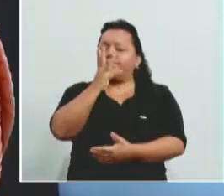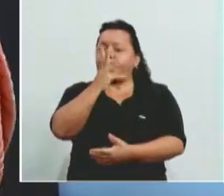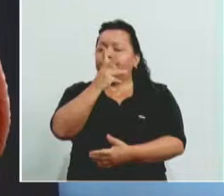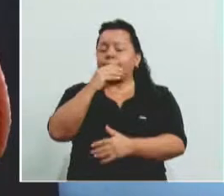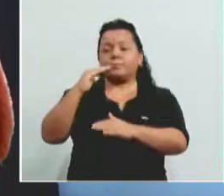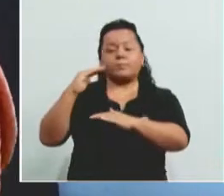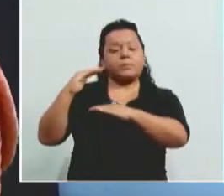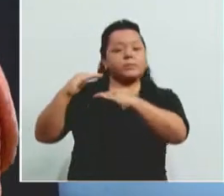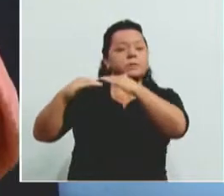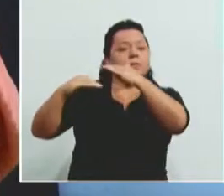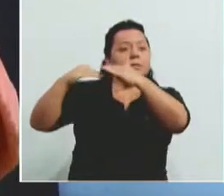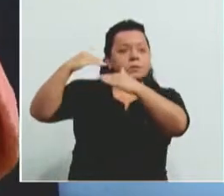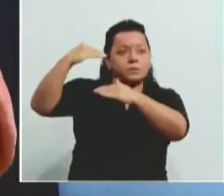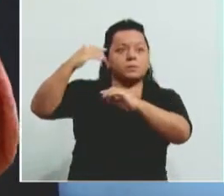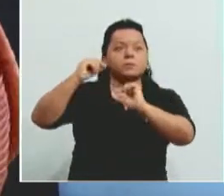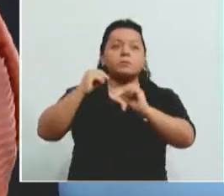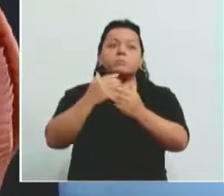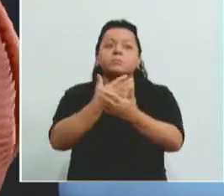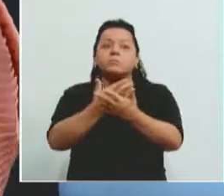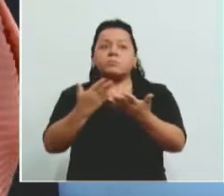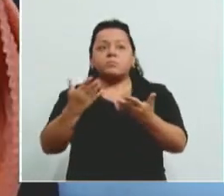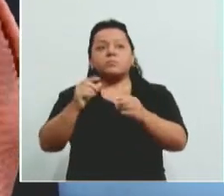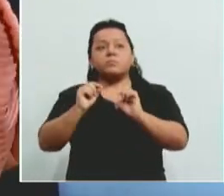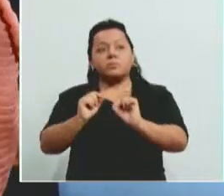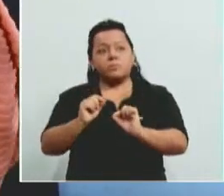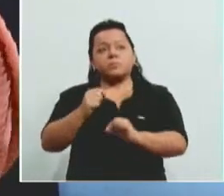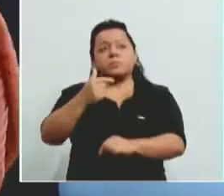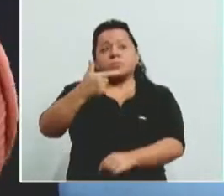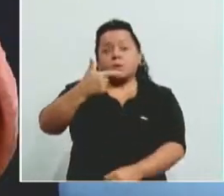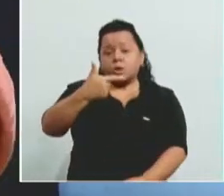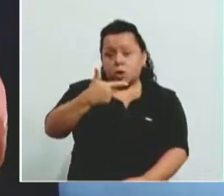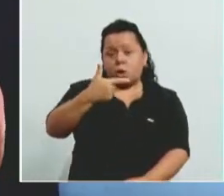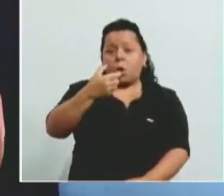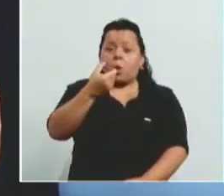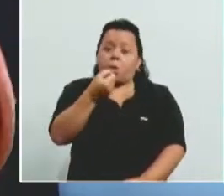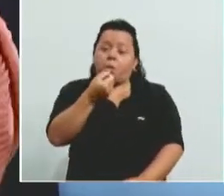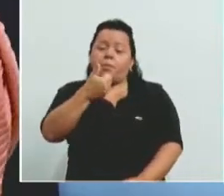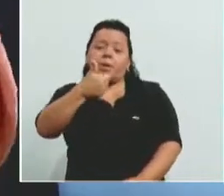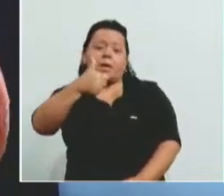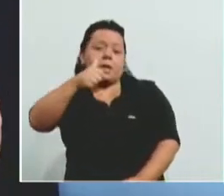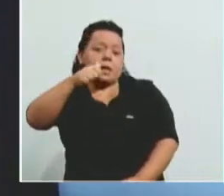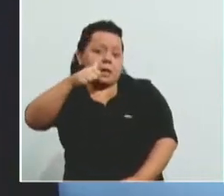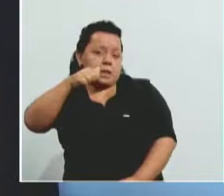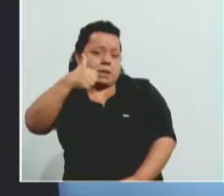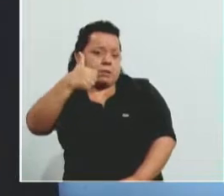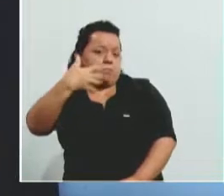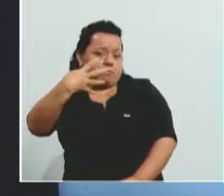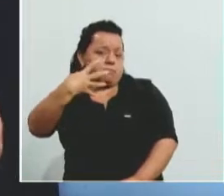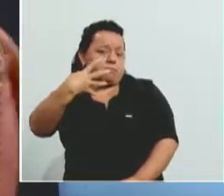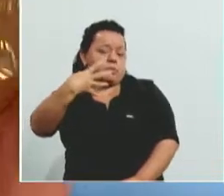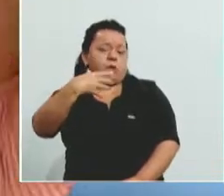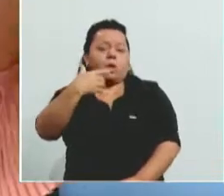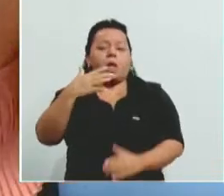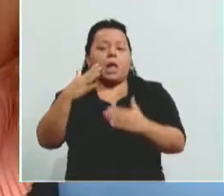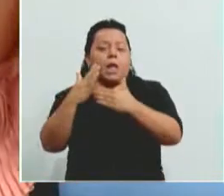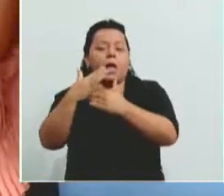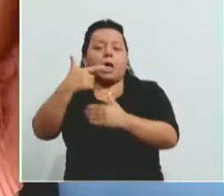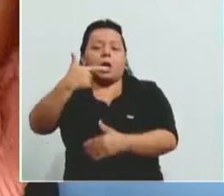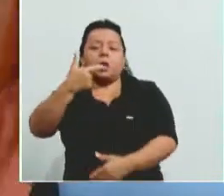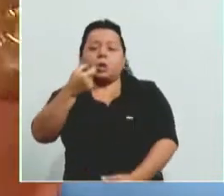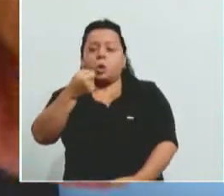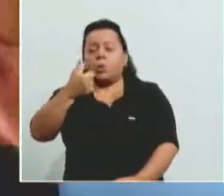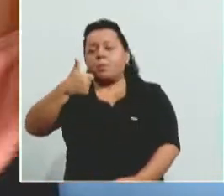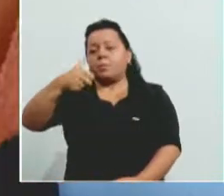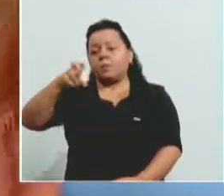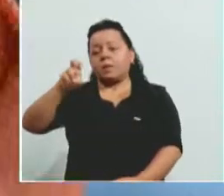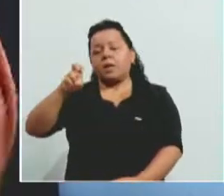evolução aos 32 anos. Em 2014, 2015, a média era 40 anos. Agora já estão,